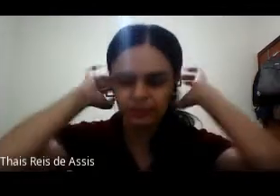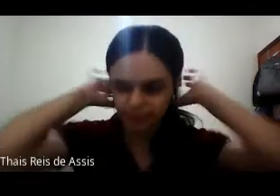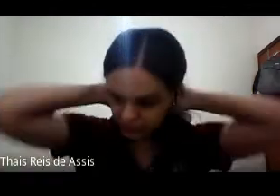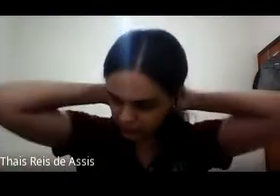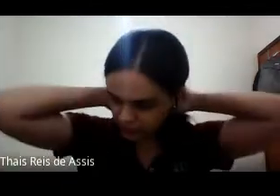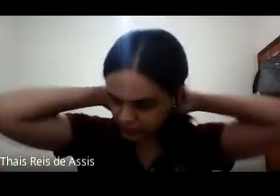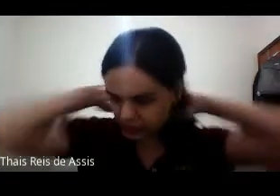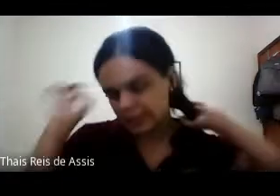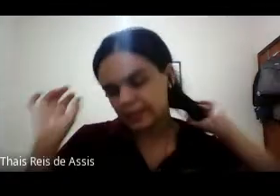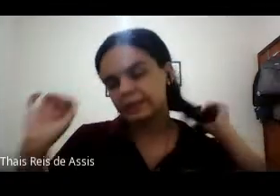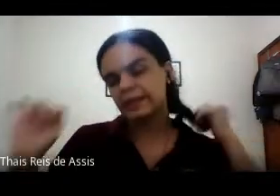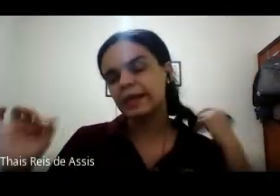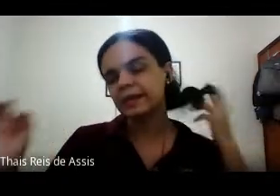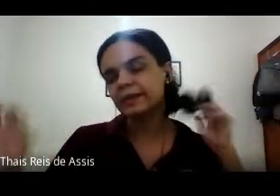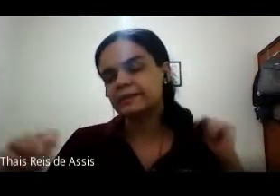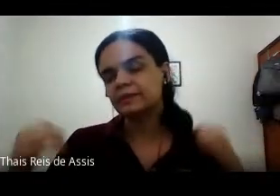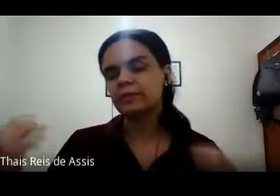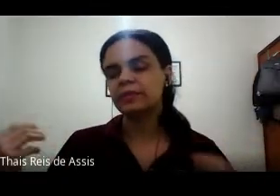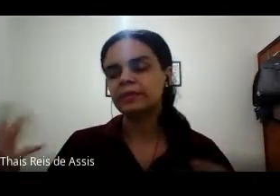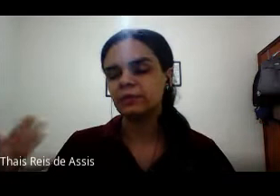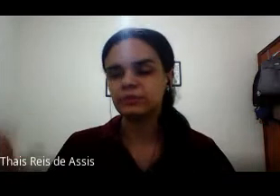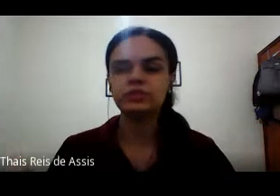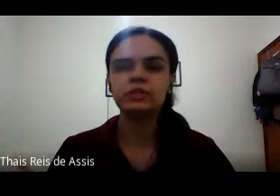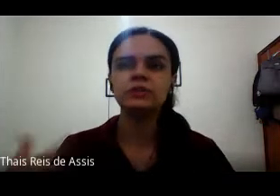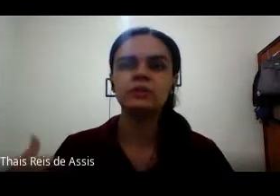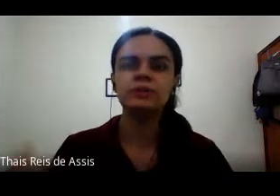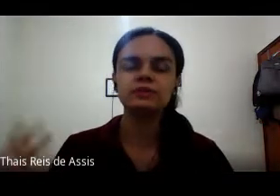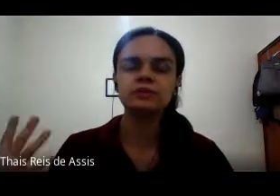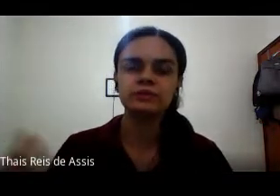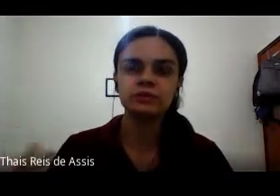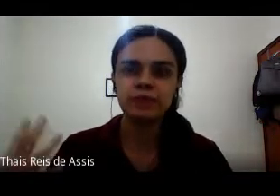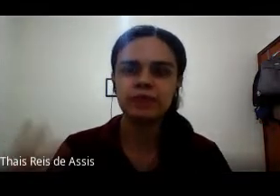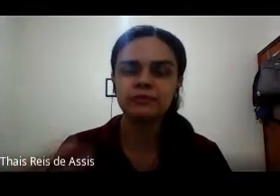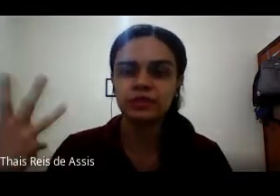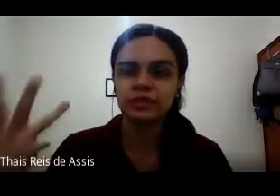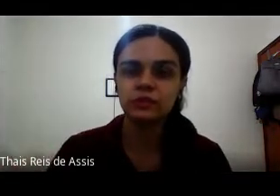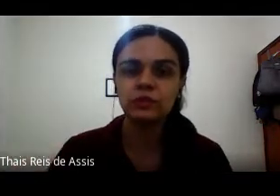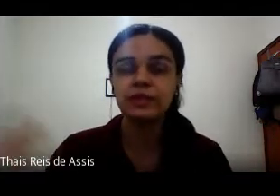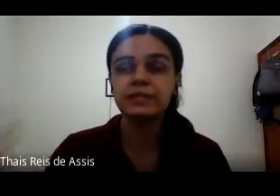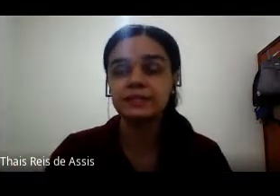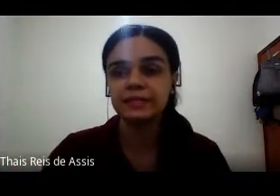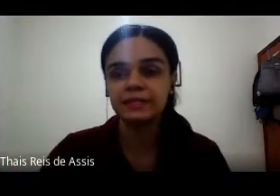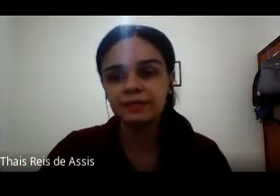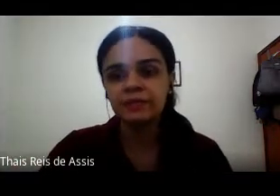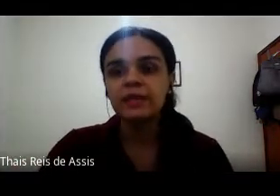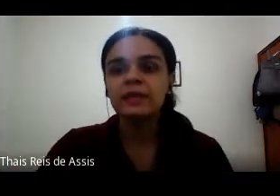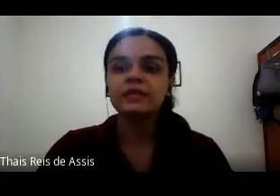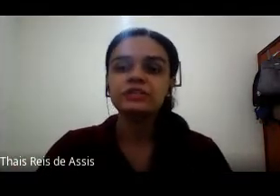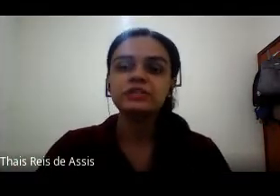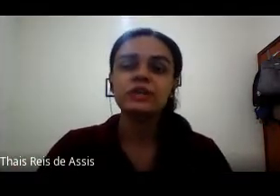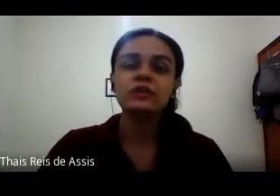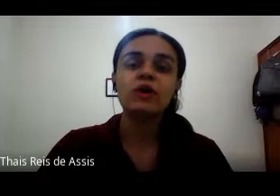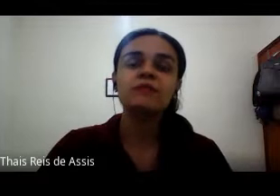de um trabalhador que tenha esse domínio da tecnologia, que domine os rudimentos de leitura e escrita. E